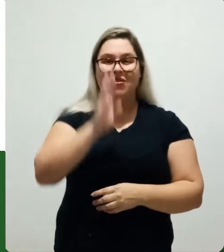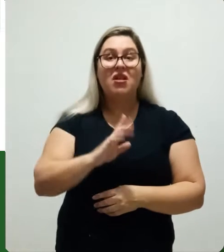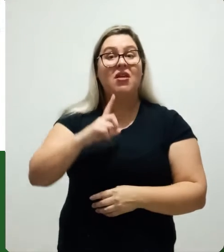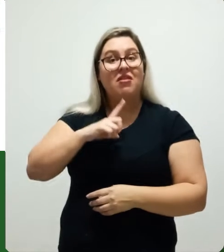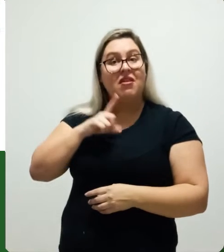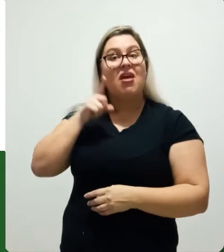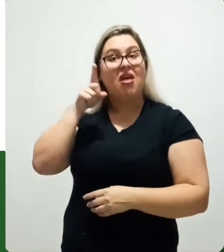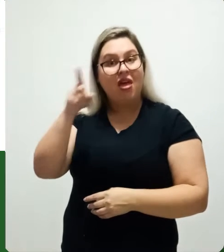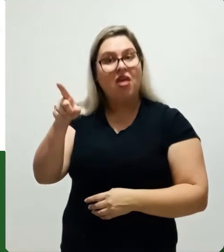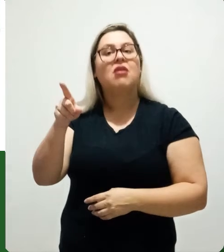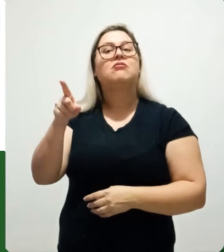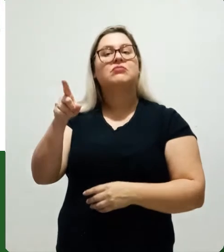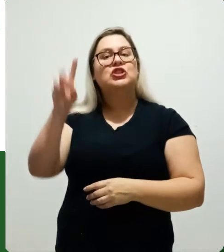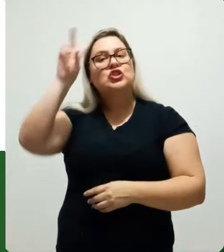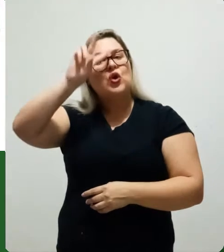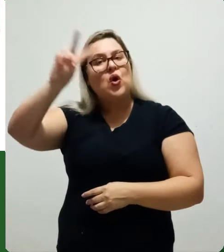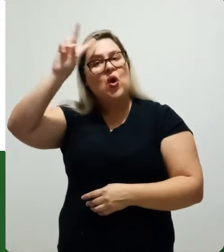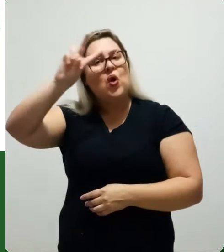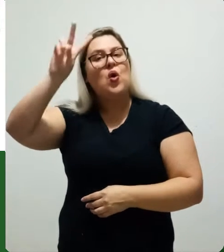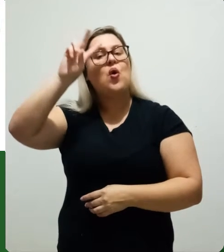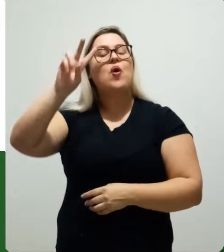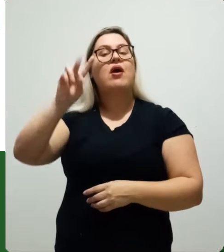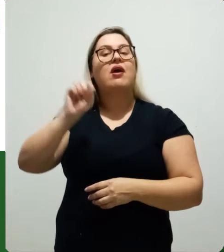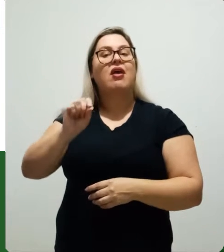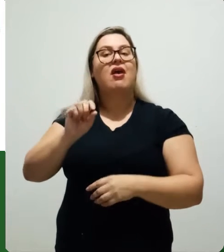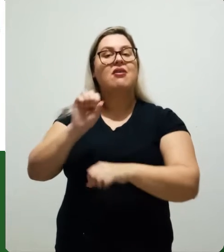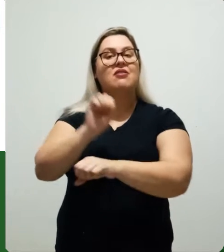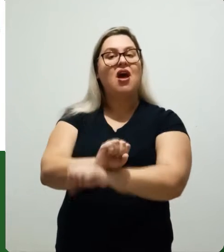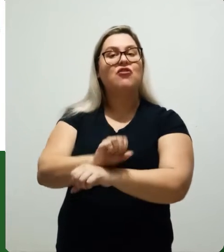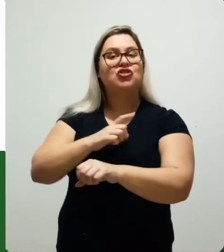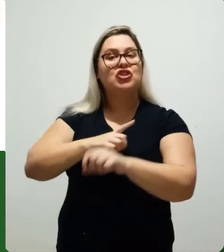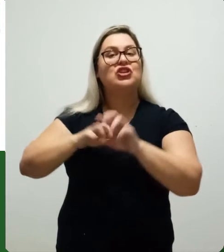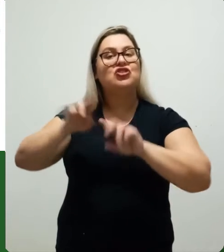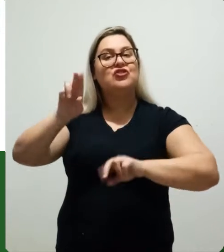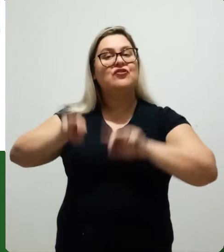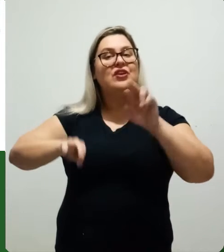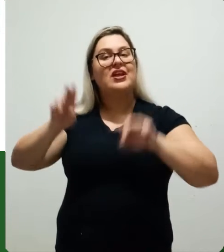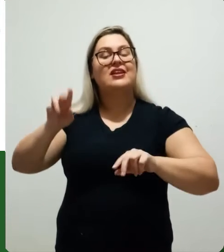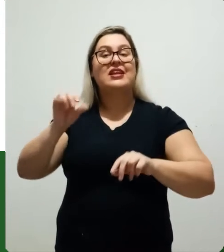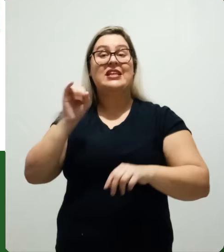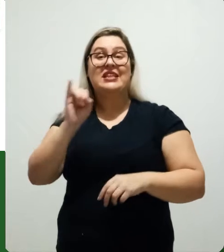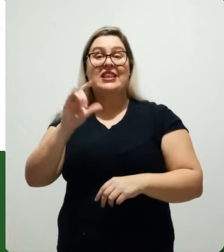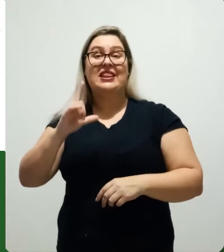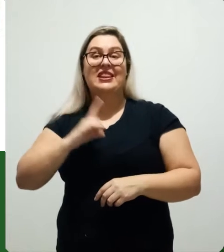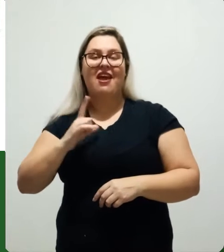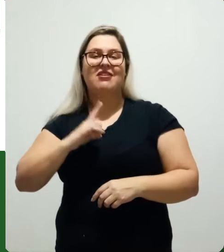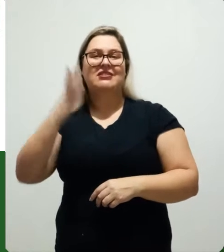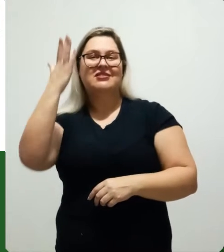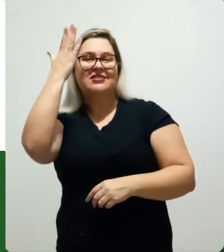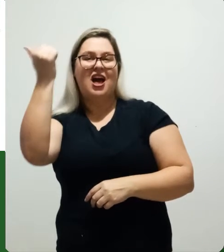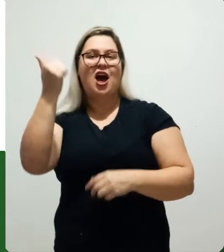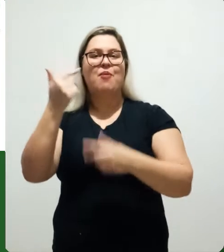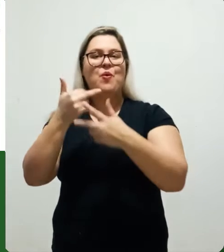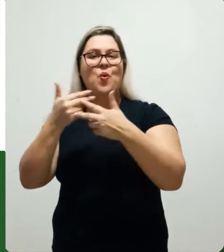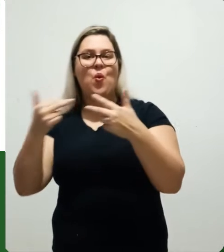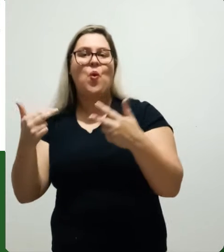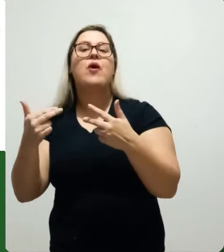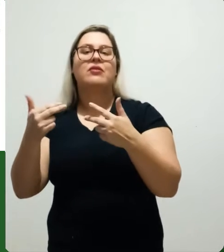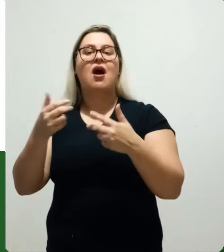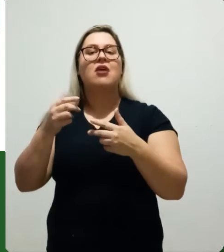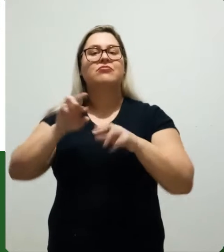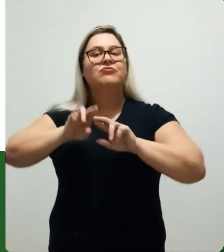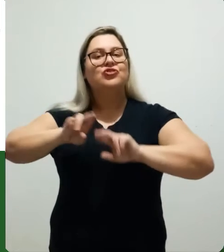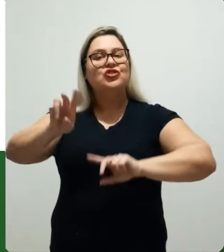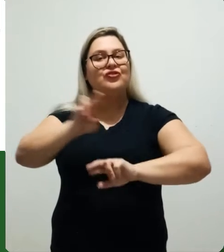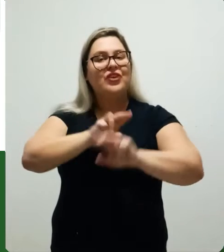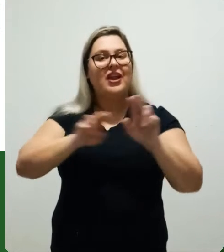vão mostrar que os próprios escravos eles eram diferenciados segundo as suas qualidades, não era só para um trabalho braçal. Esses comerciantes africanos que